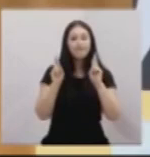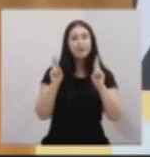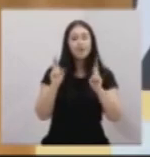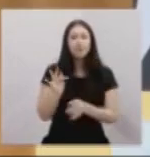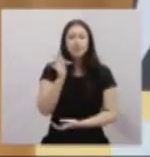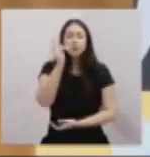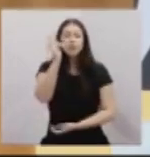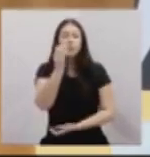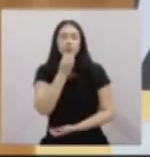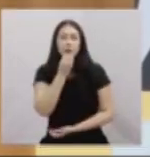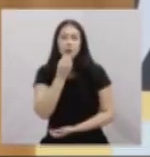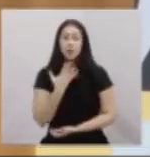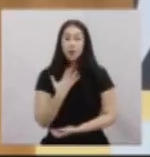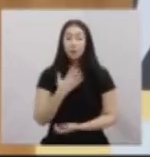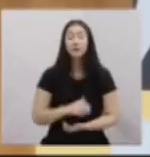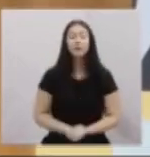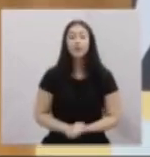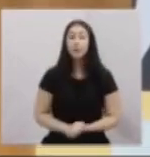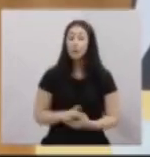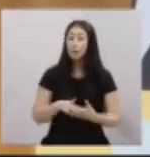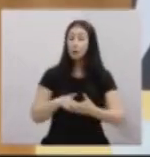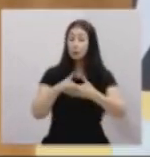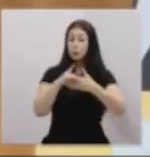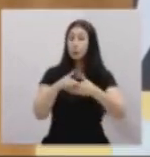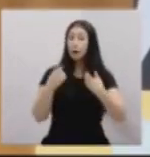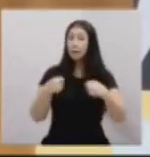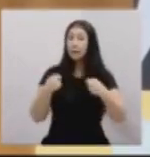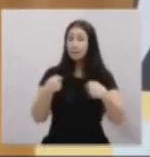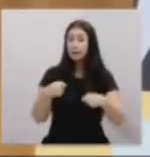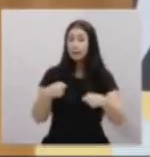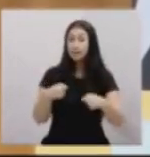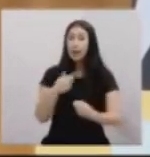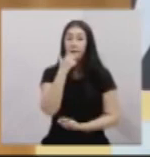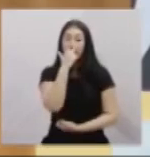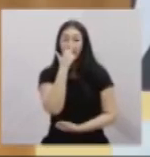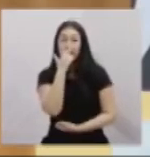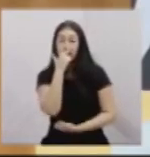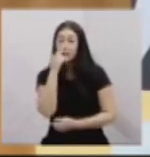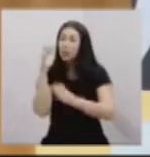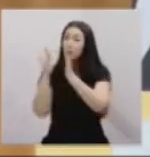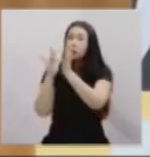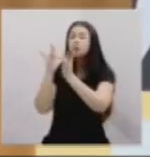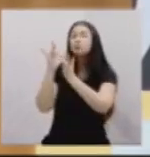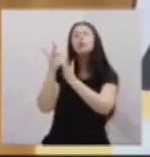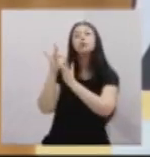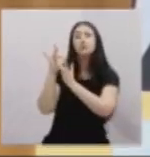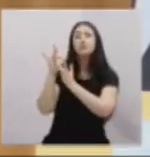melhores. O líder deve se assemelhar ao bom pastor. E quem é o bom